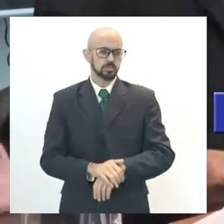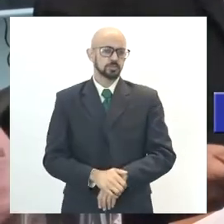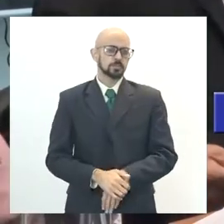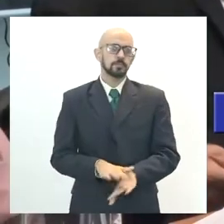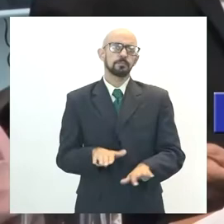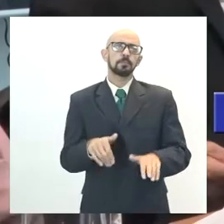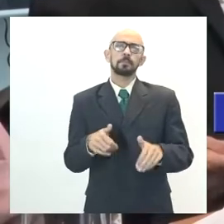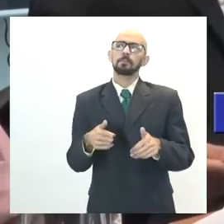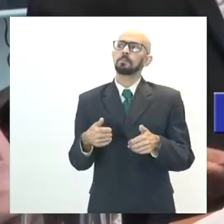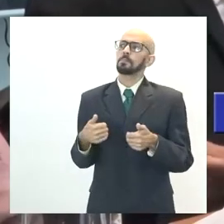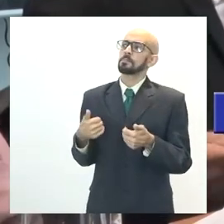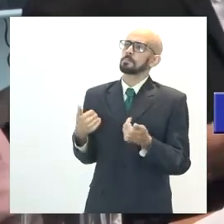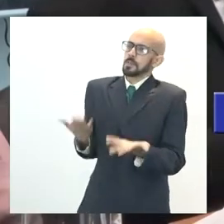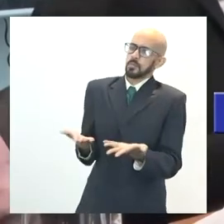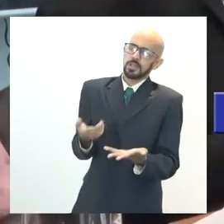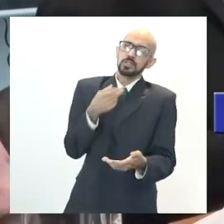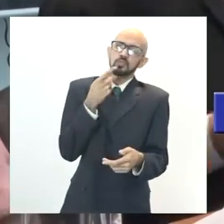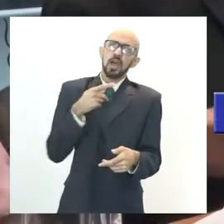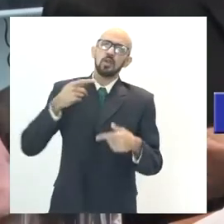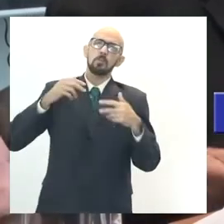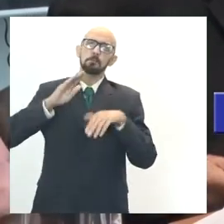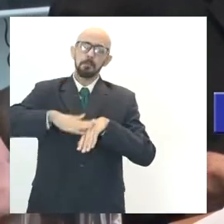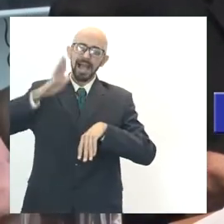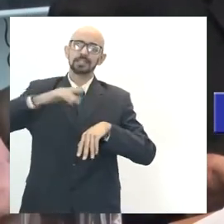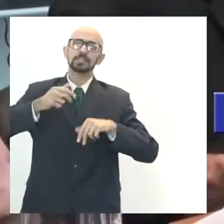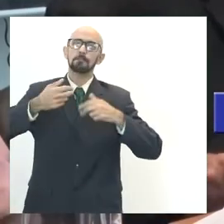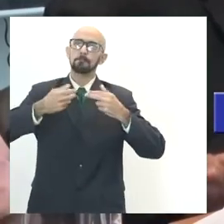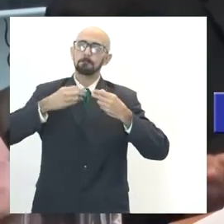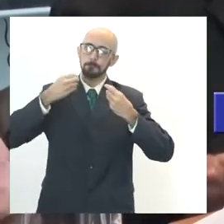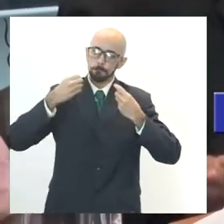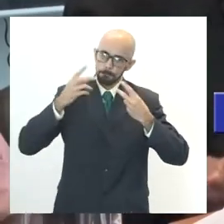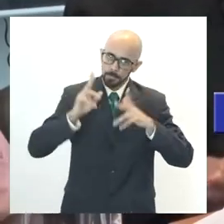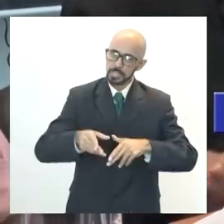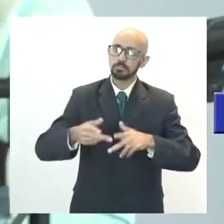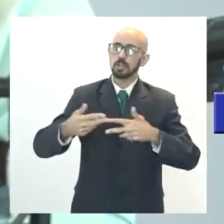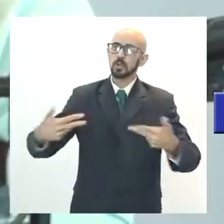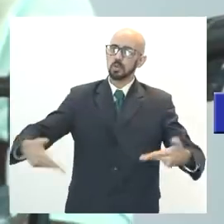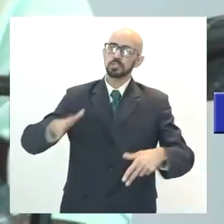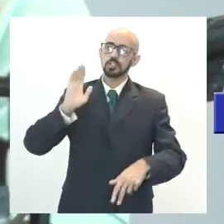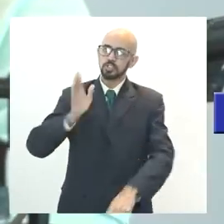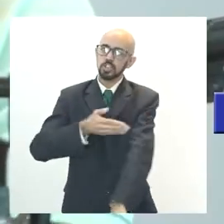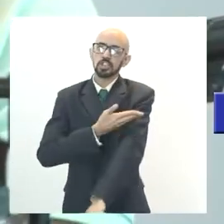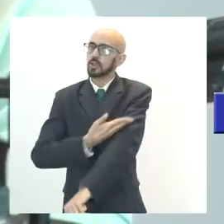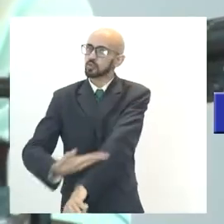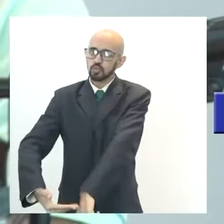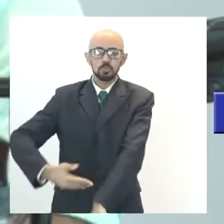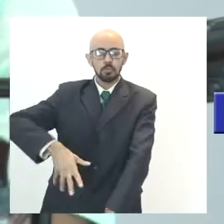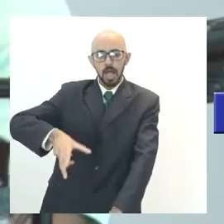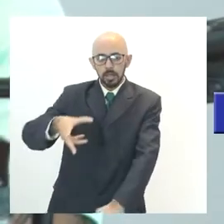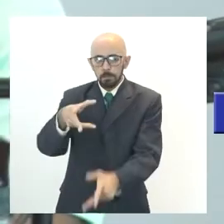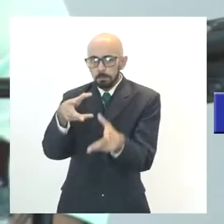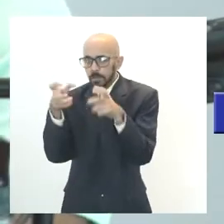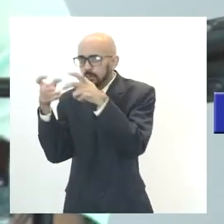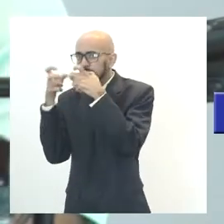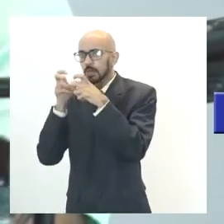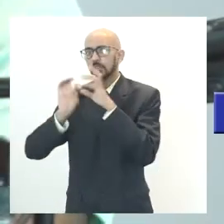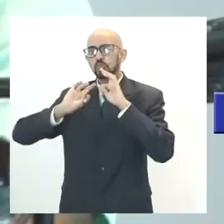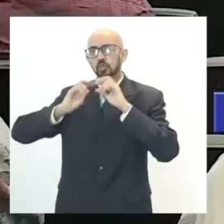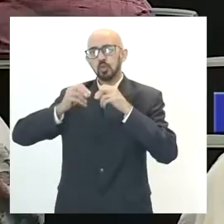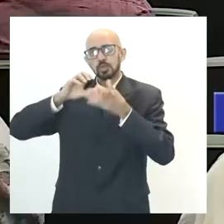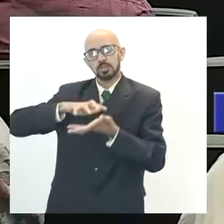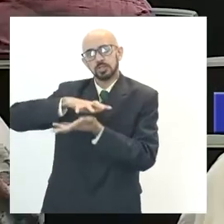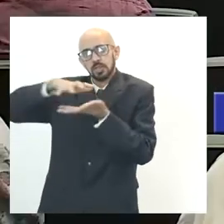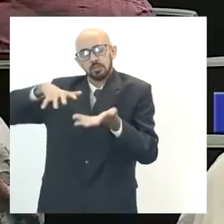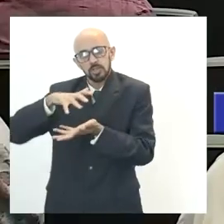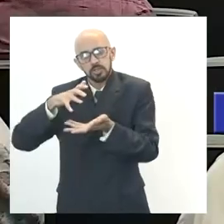eles trazem Mais do Mesmo né daquilo que a gente já tá acostumado a ouvir frente a todas as reformas que